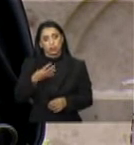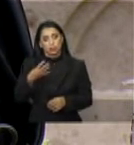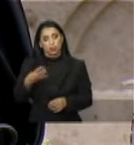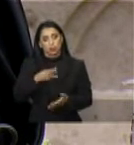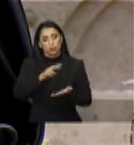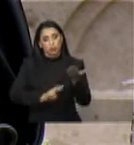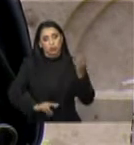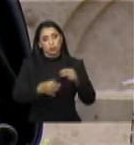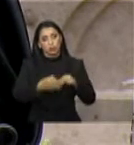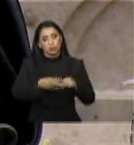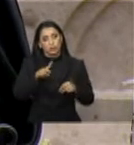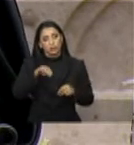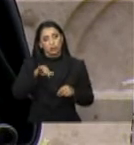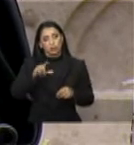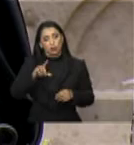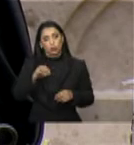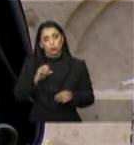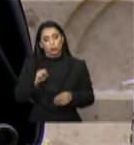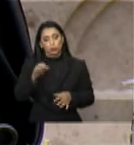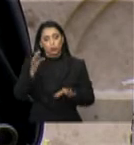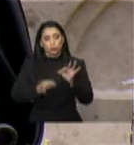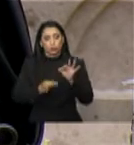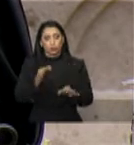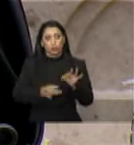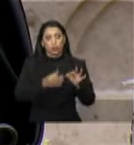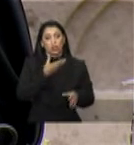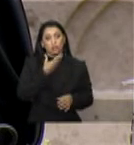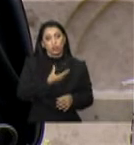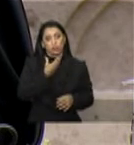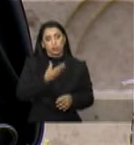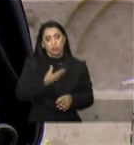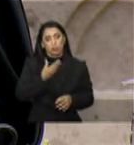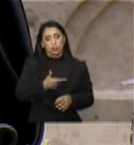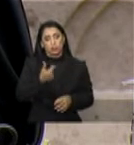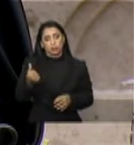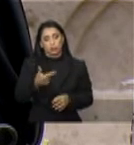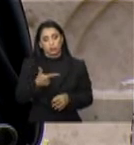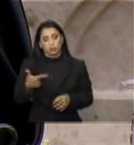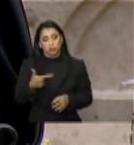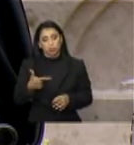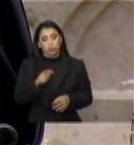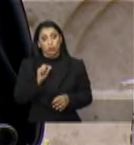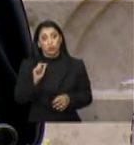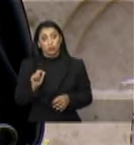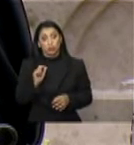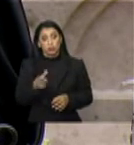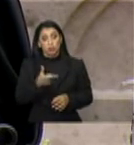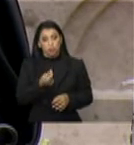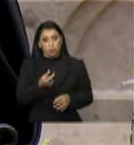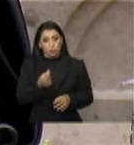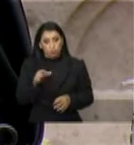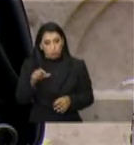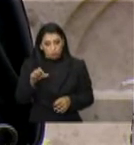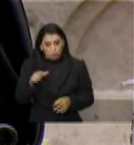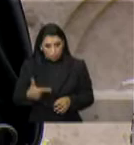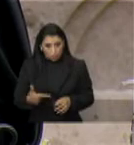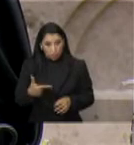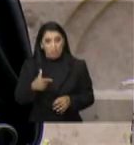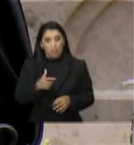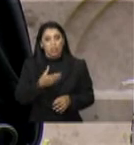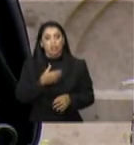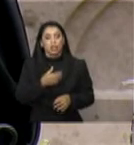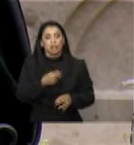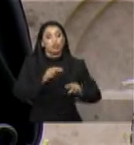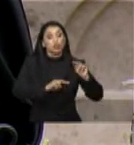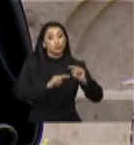relatou-me entre o caso Zeloso julgado em 17 de junho de 22 nesse é o caso de 2020 2002 nessa ocasião